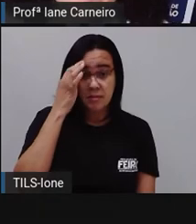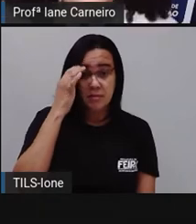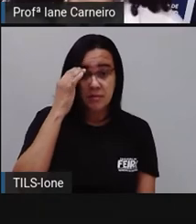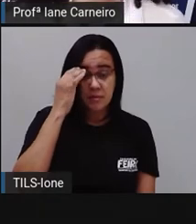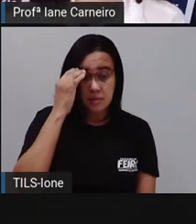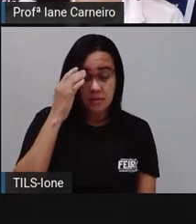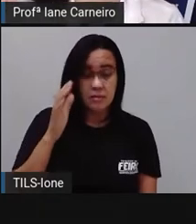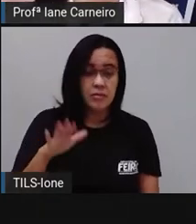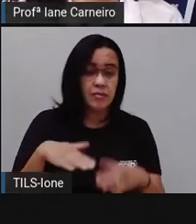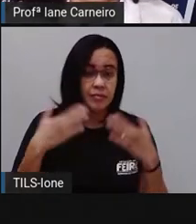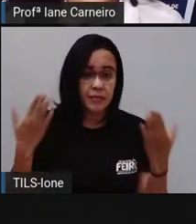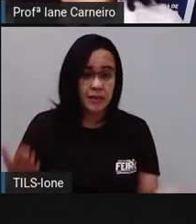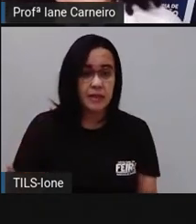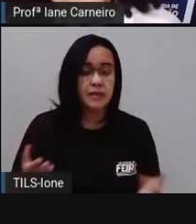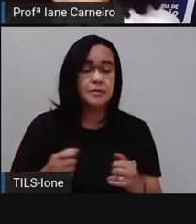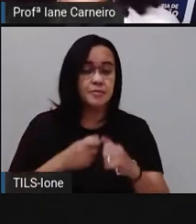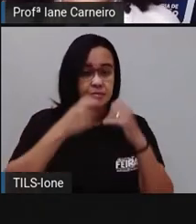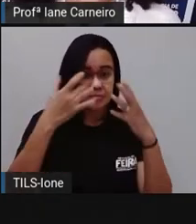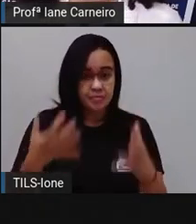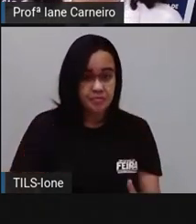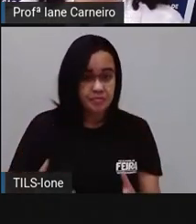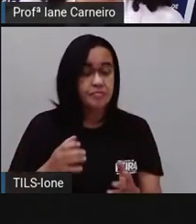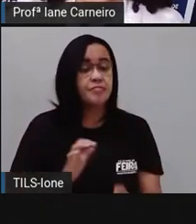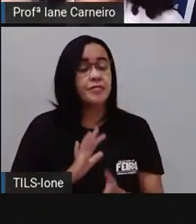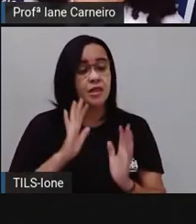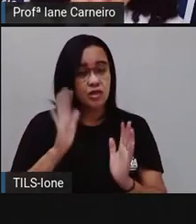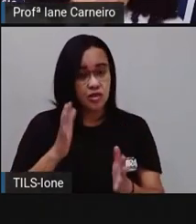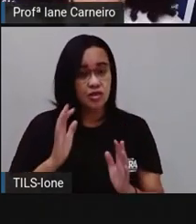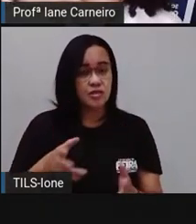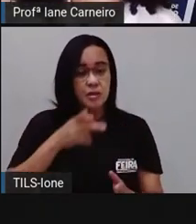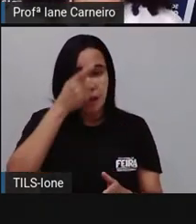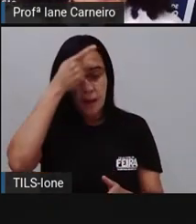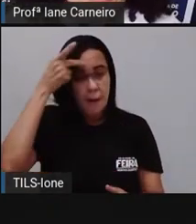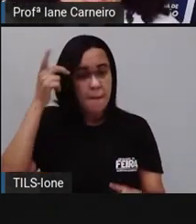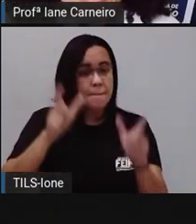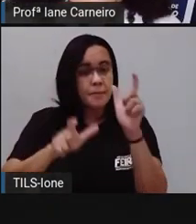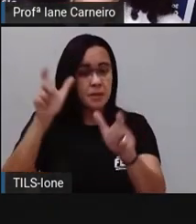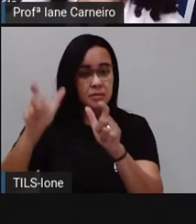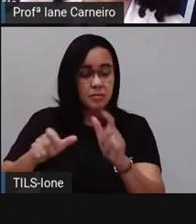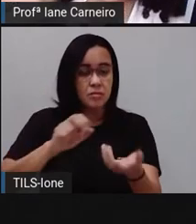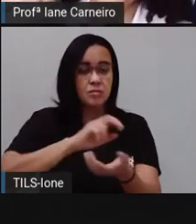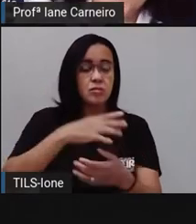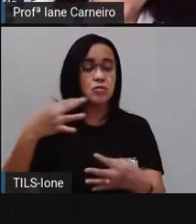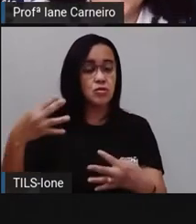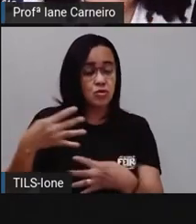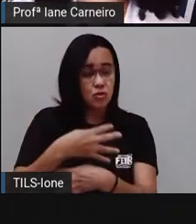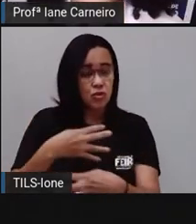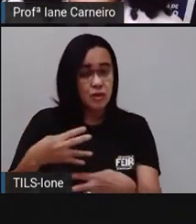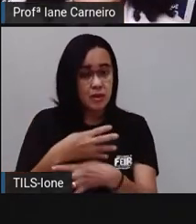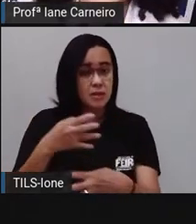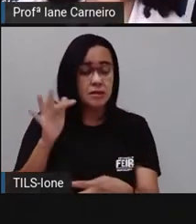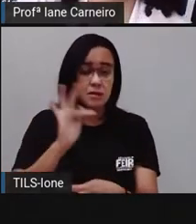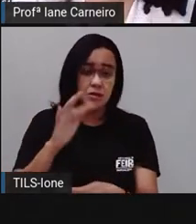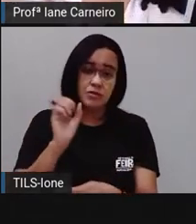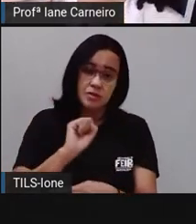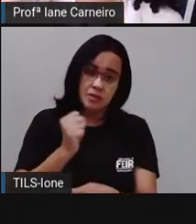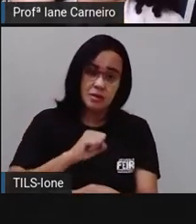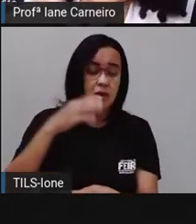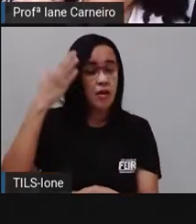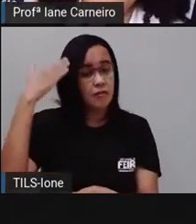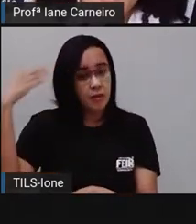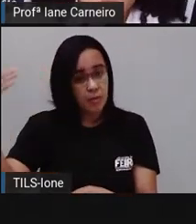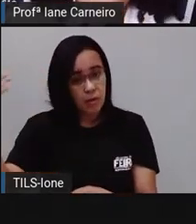Então, né, nós falamos dos feirenses famosos, né, dos artistas, cantores,